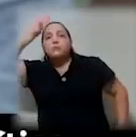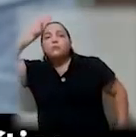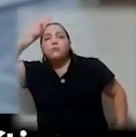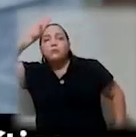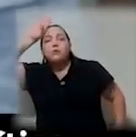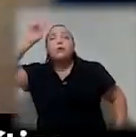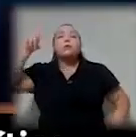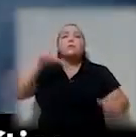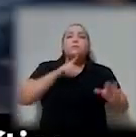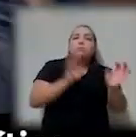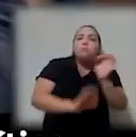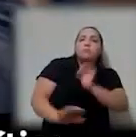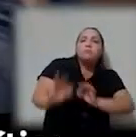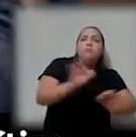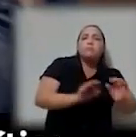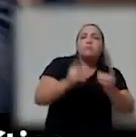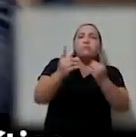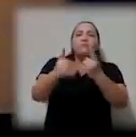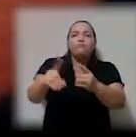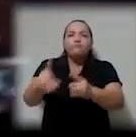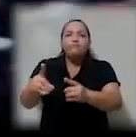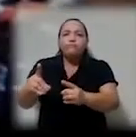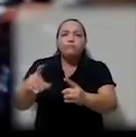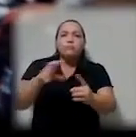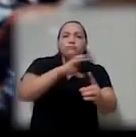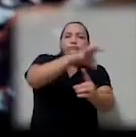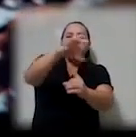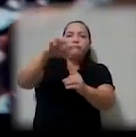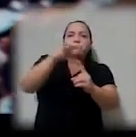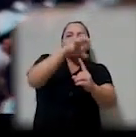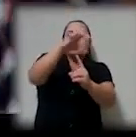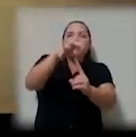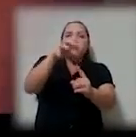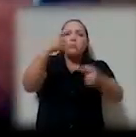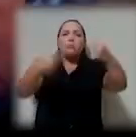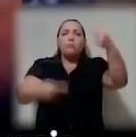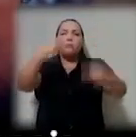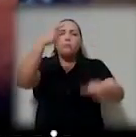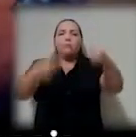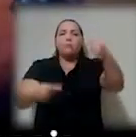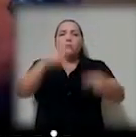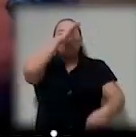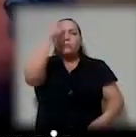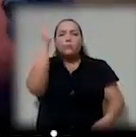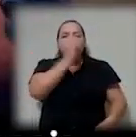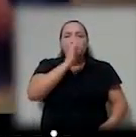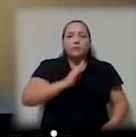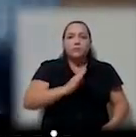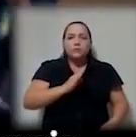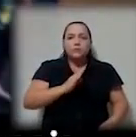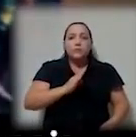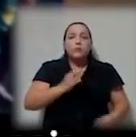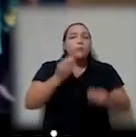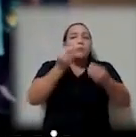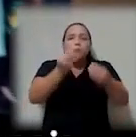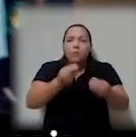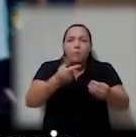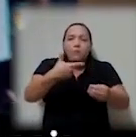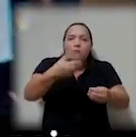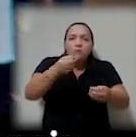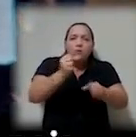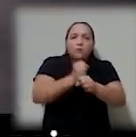de um projeto de doutrinação e domínio político foi plantada em nossa pátria. As consequências estão sendo